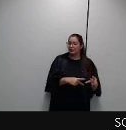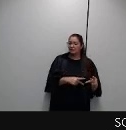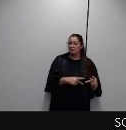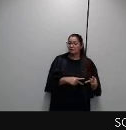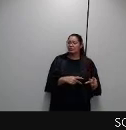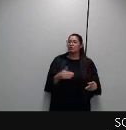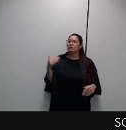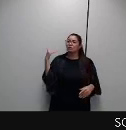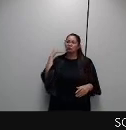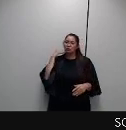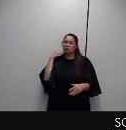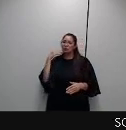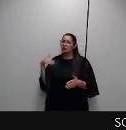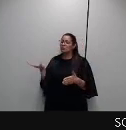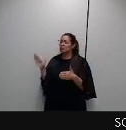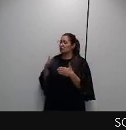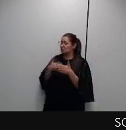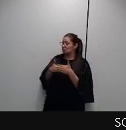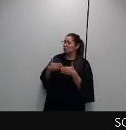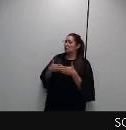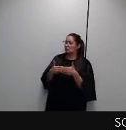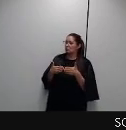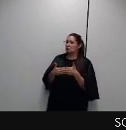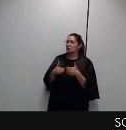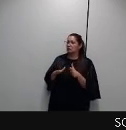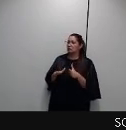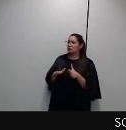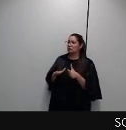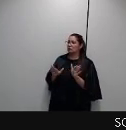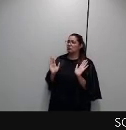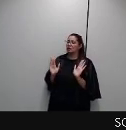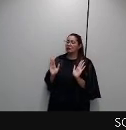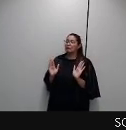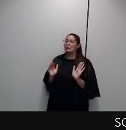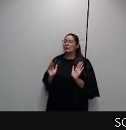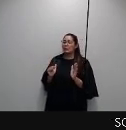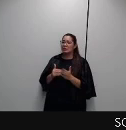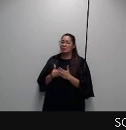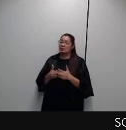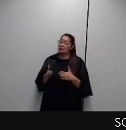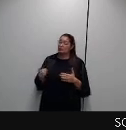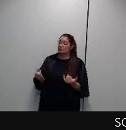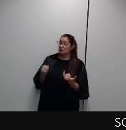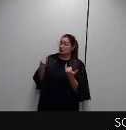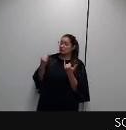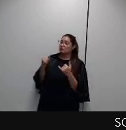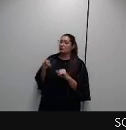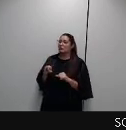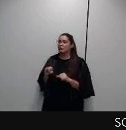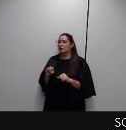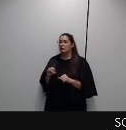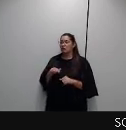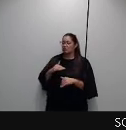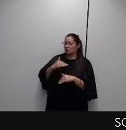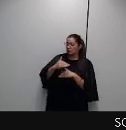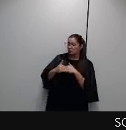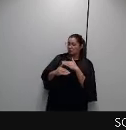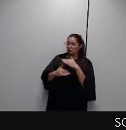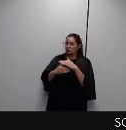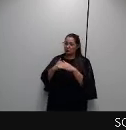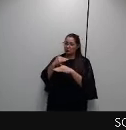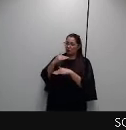impedido vamos ver mais recente que impediria o princípio de se continuar produzindo aquele presidente de